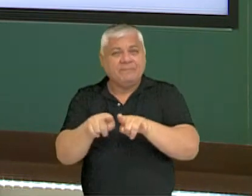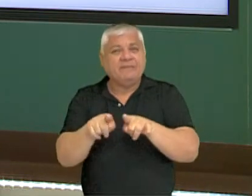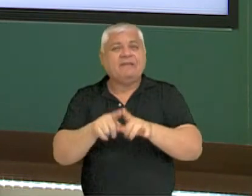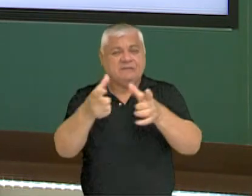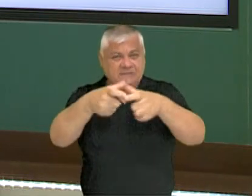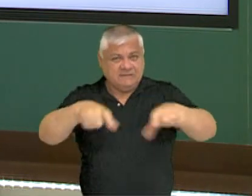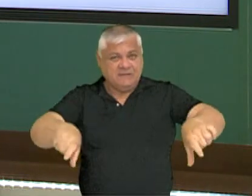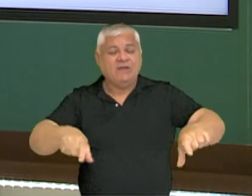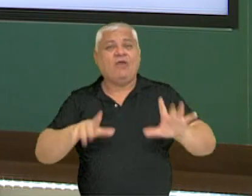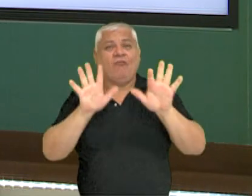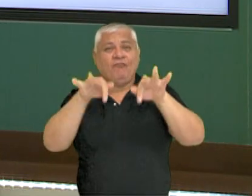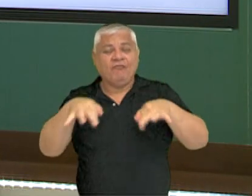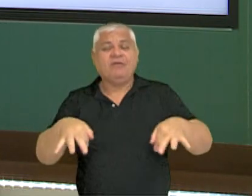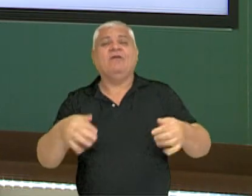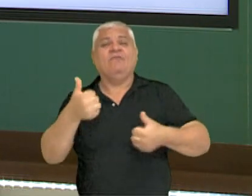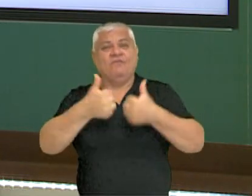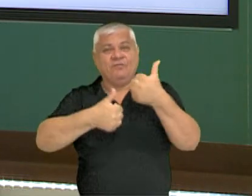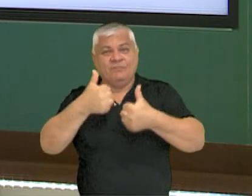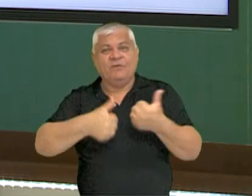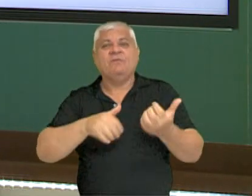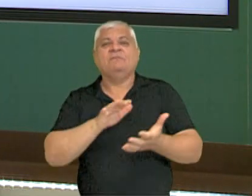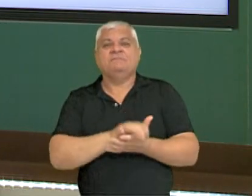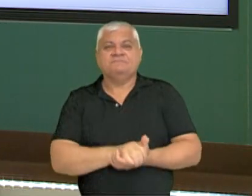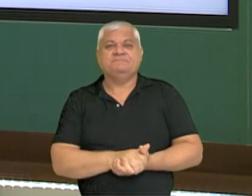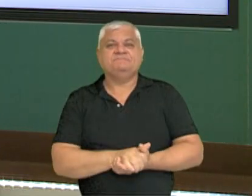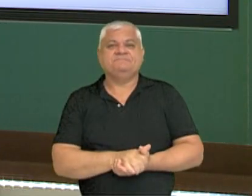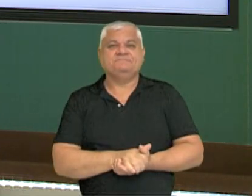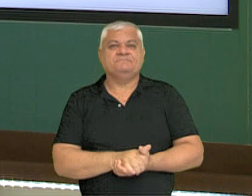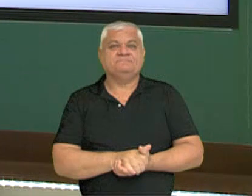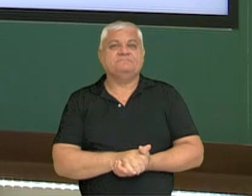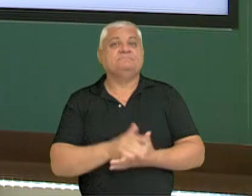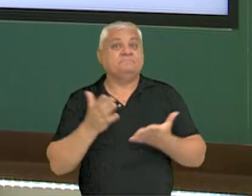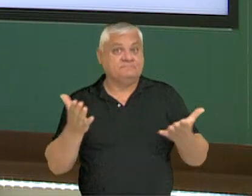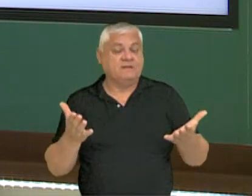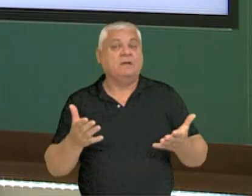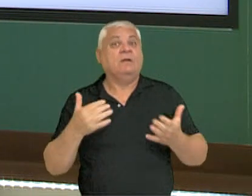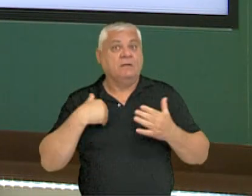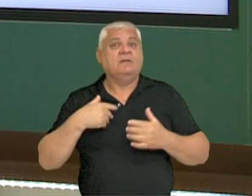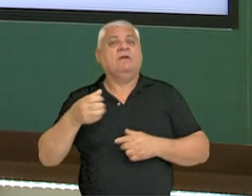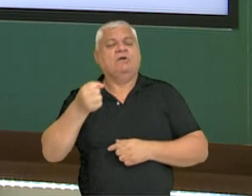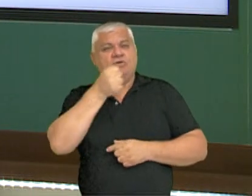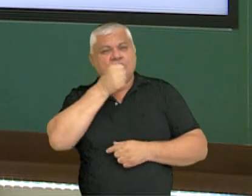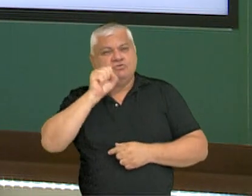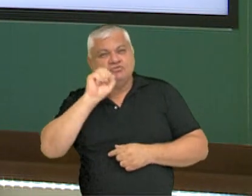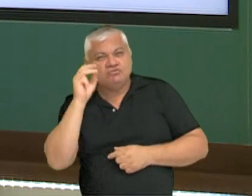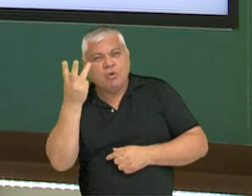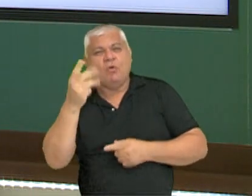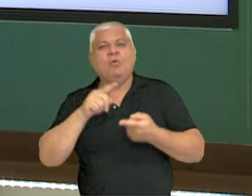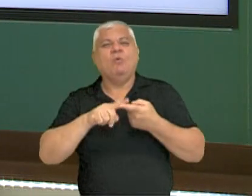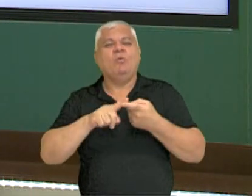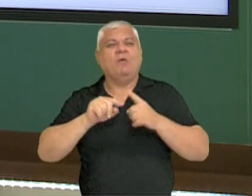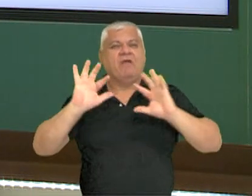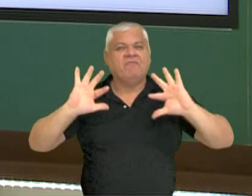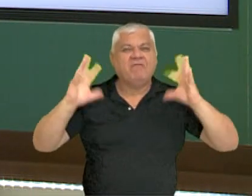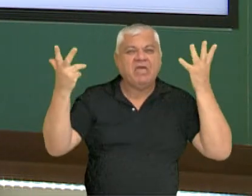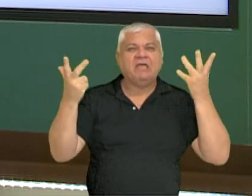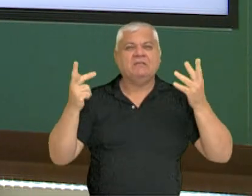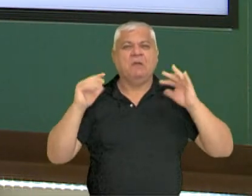né, após as partidas de futebol. Beleza? Não só lá, né, em shows, em vários eventos que tem